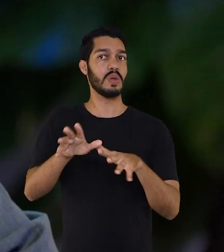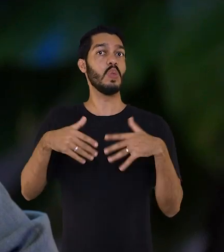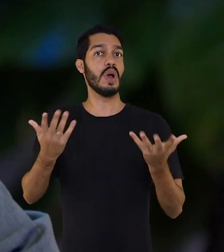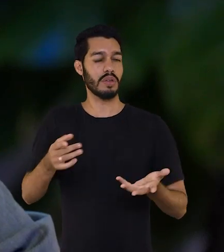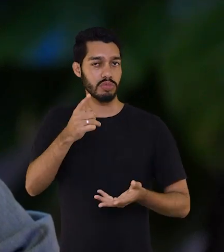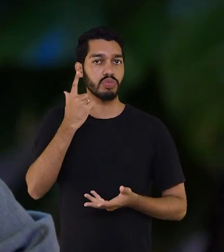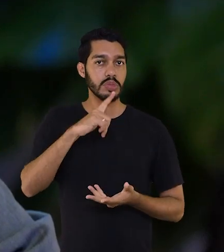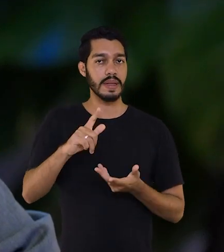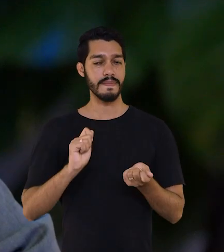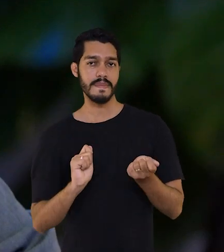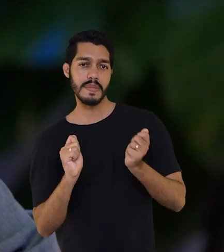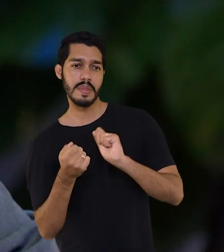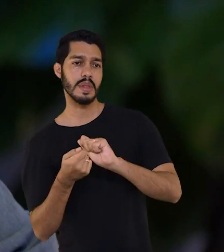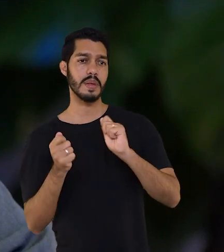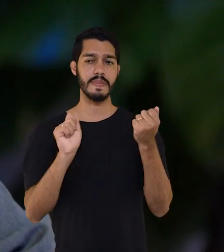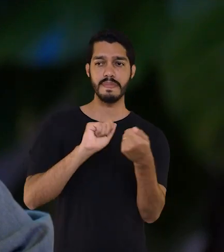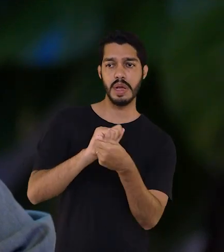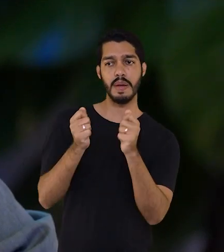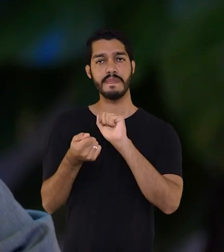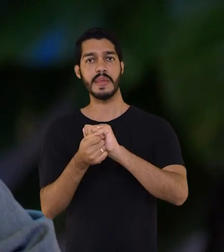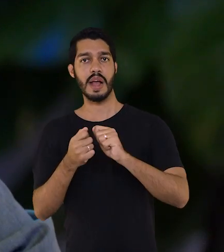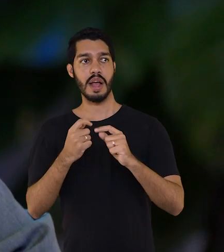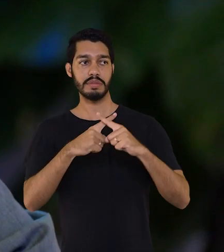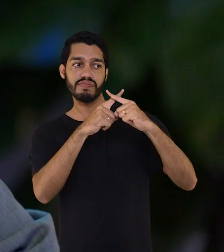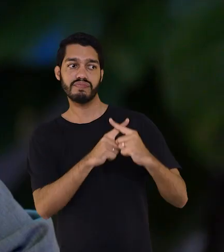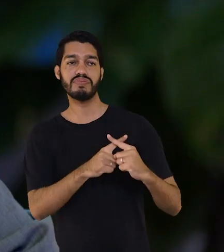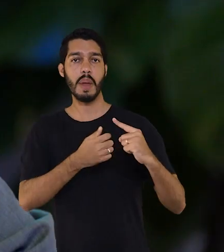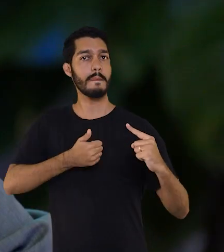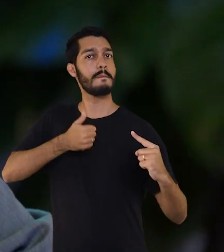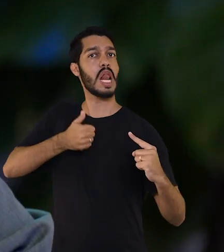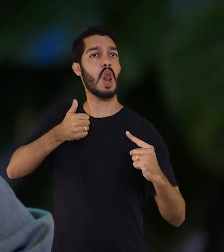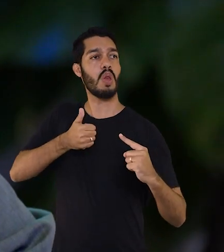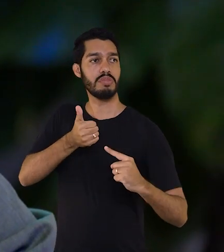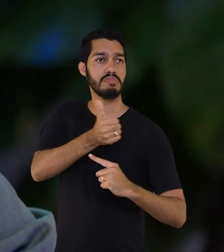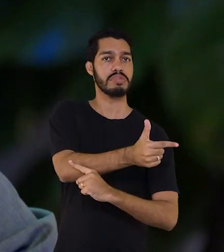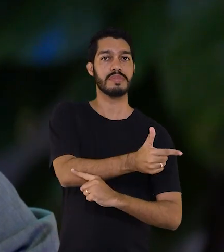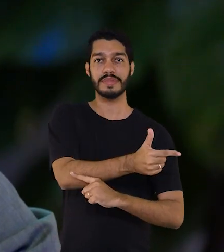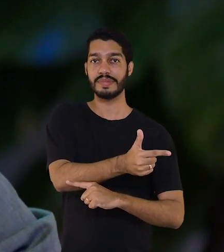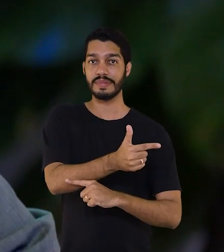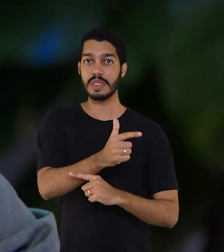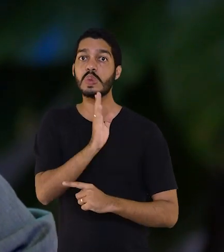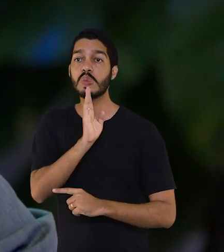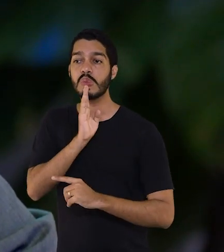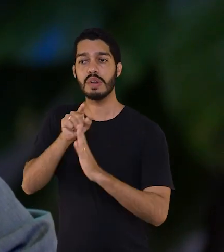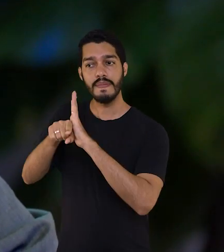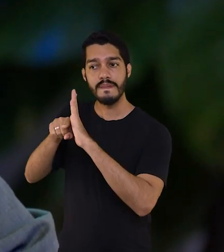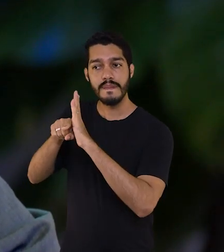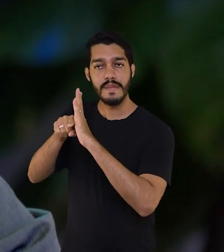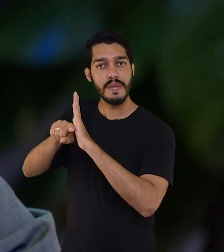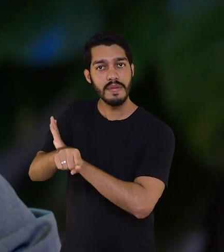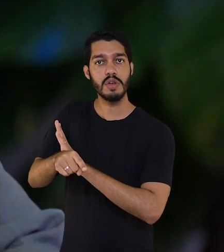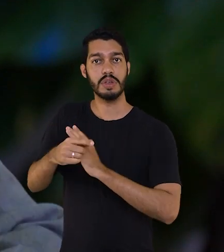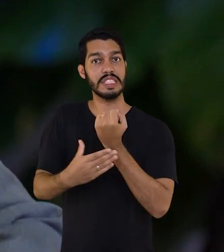desses setores você conseguiria transpor essa vantagem competitiva de realmente conhecê-lo profundamente